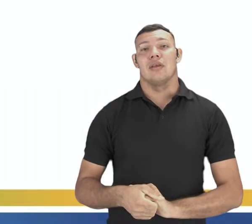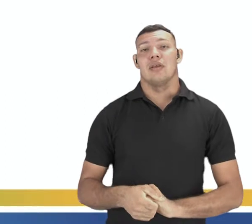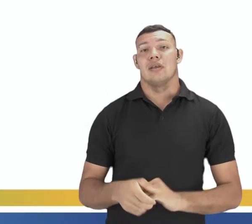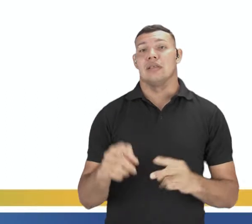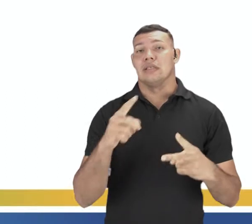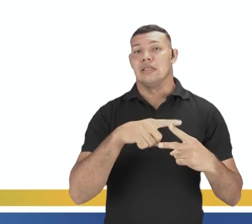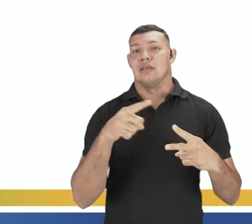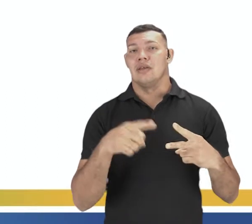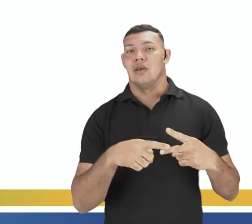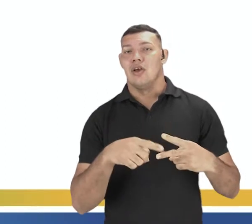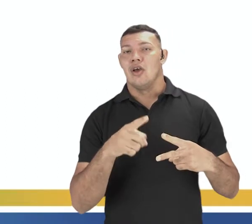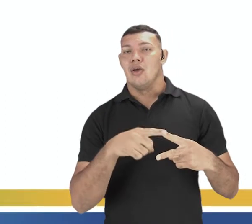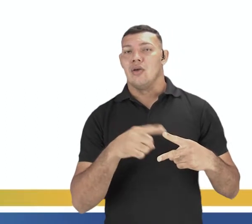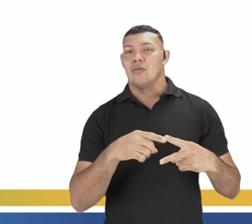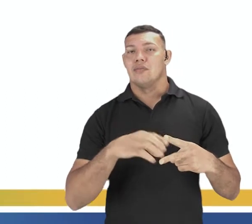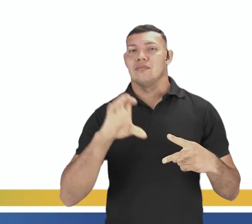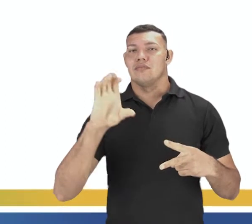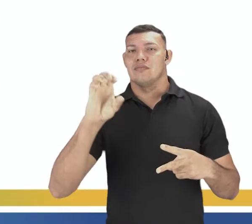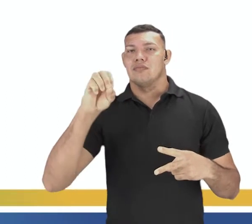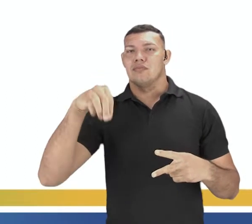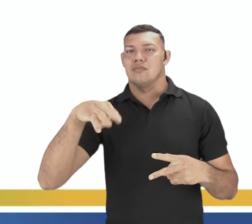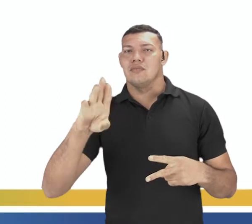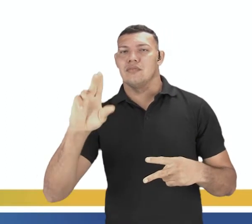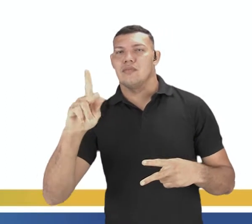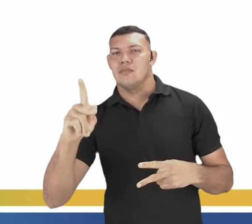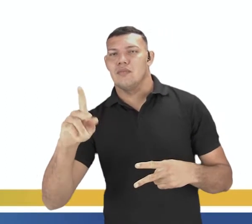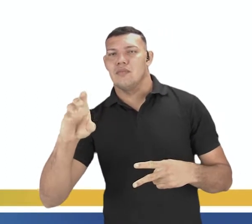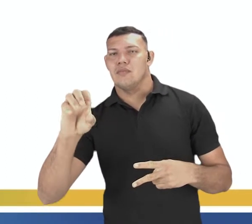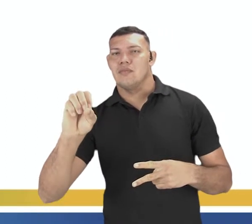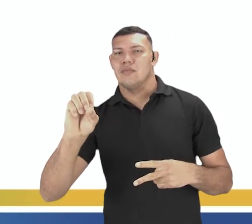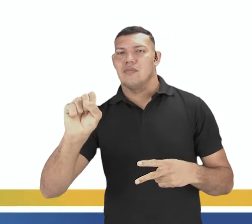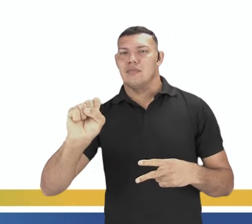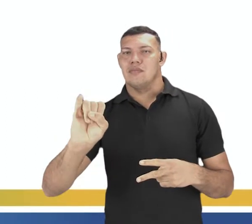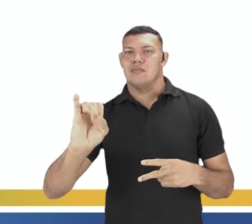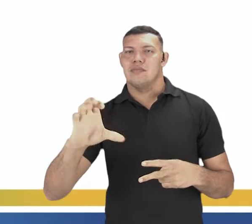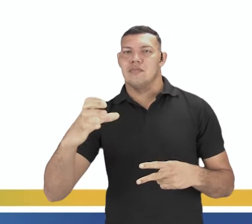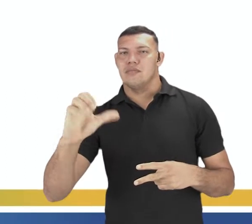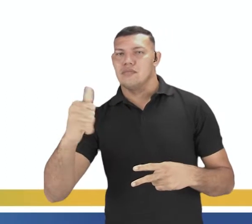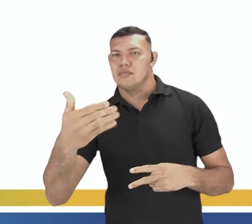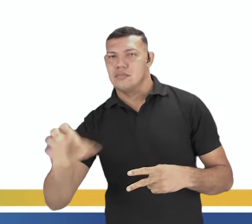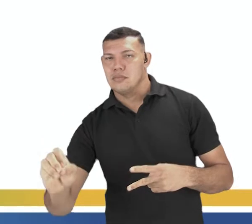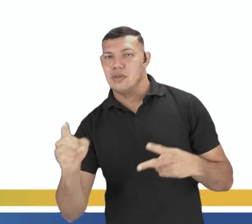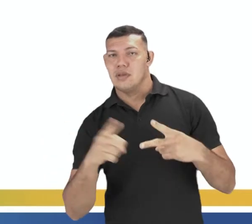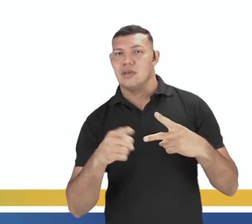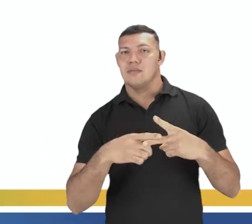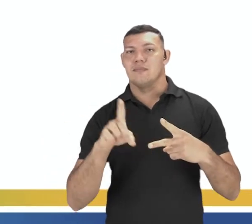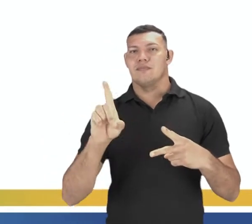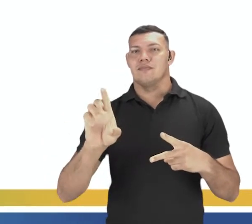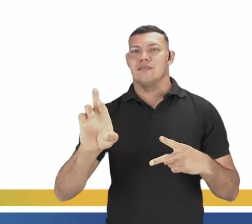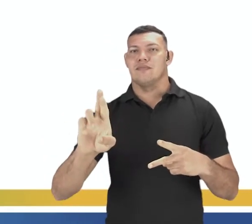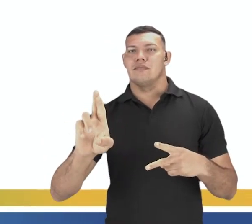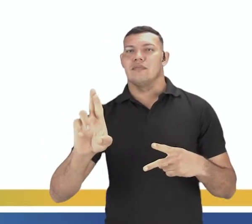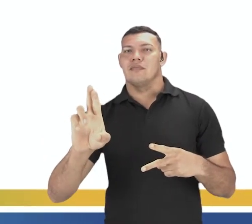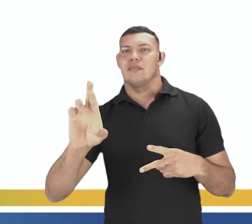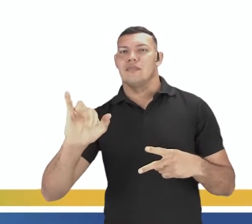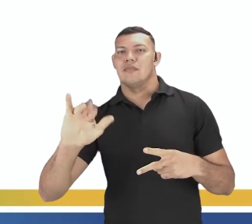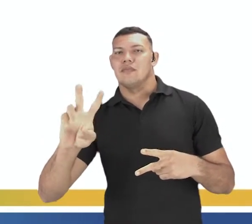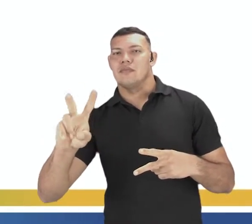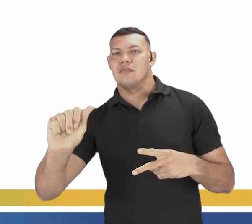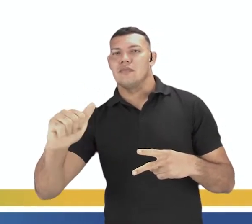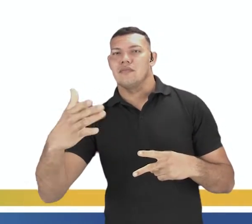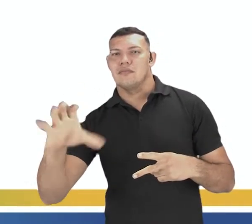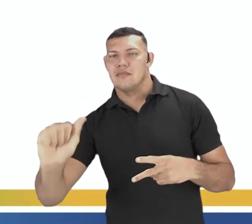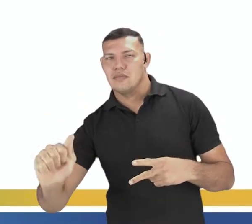Para que possamos entender o processo de formação das palavras na língua portuguesa, é importante aprendermos primeiro que as palavras